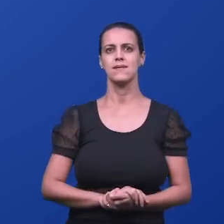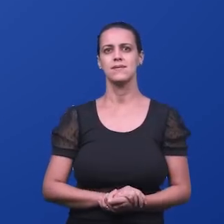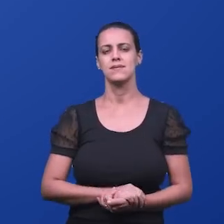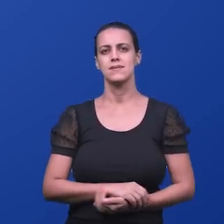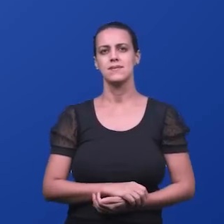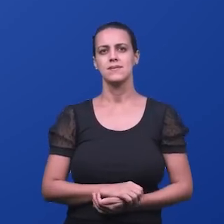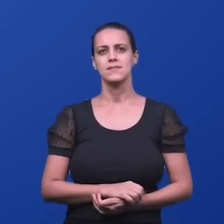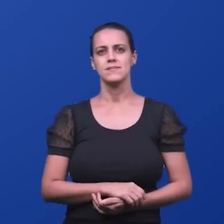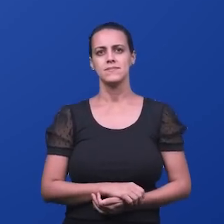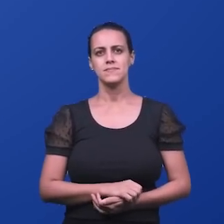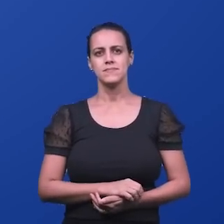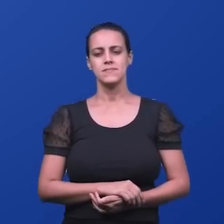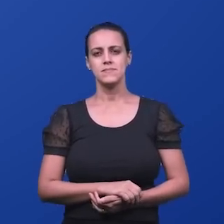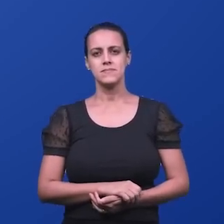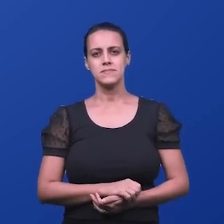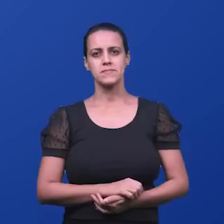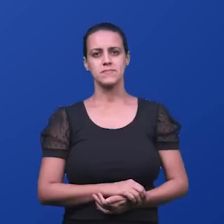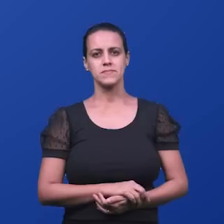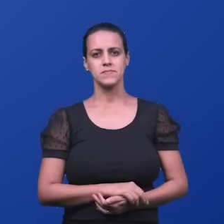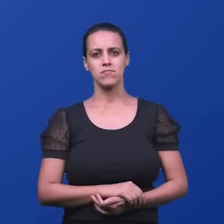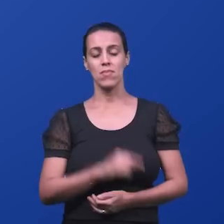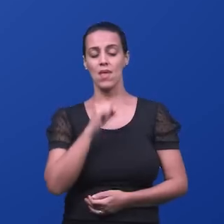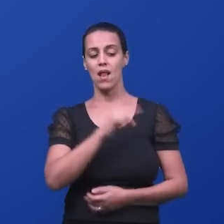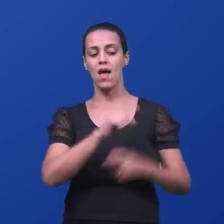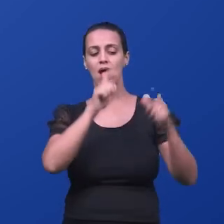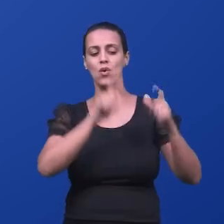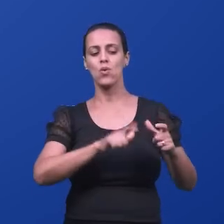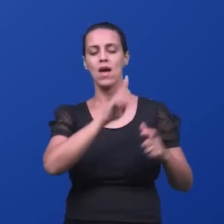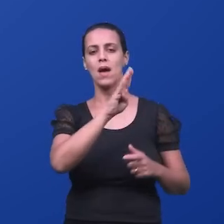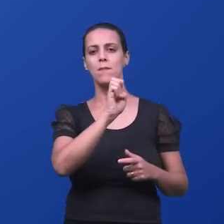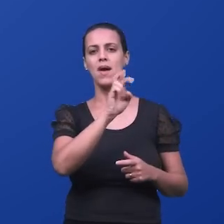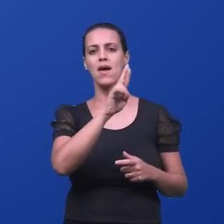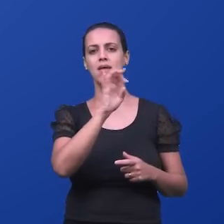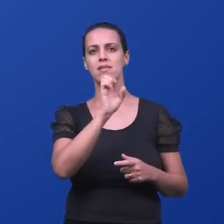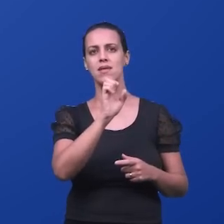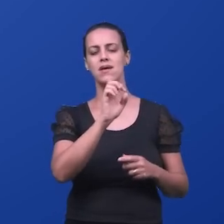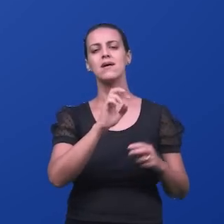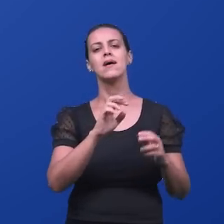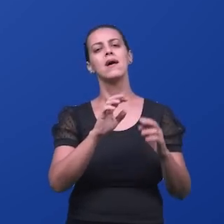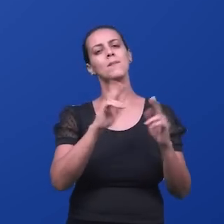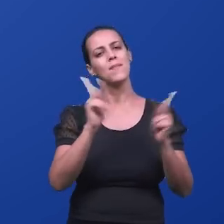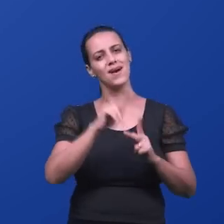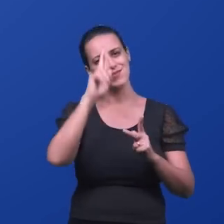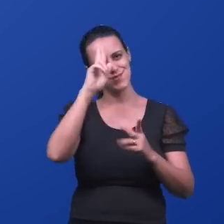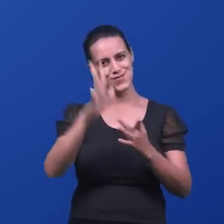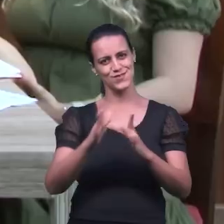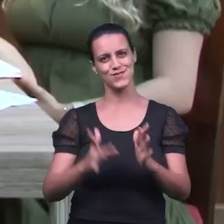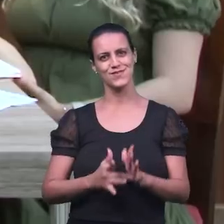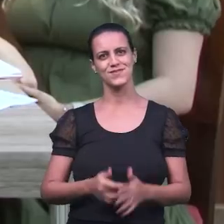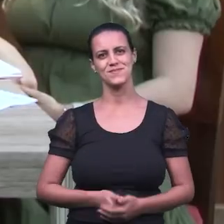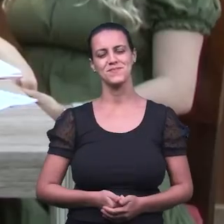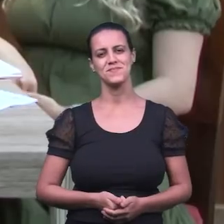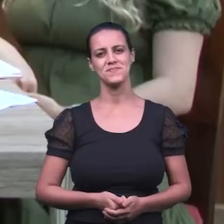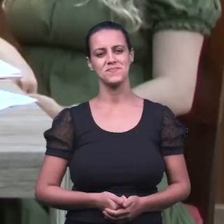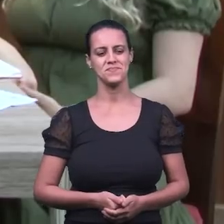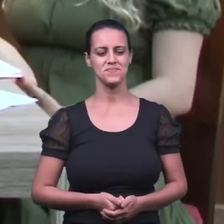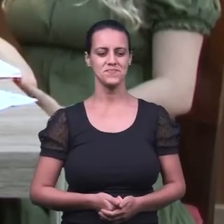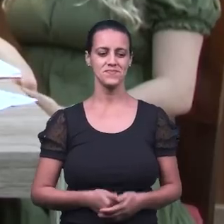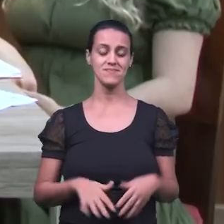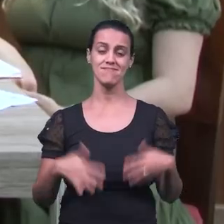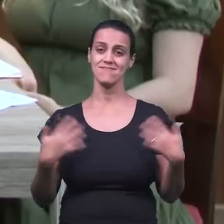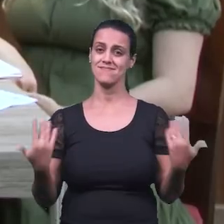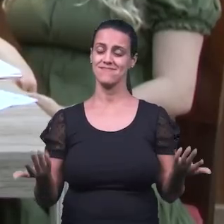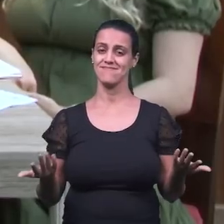dos veados sobre os montes de Beter. A paz do Senhor Jesus. Meus irmãos, então,